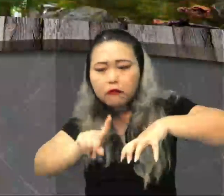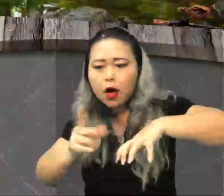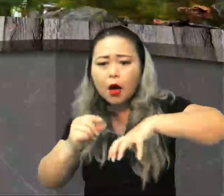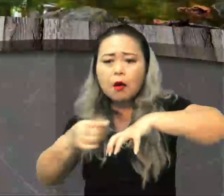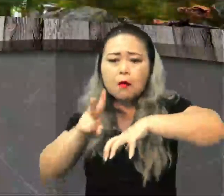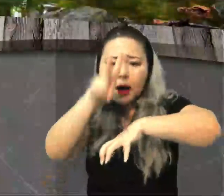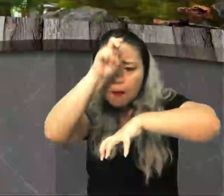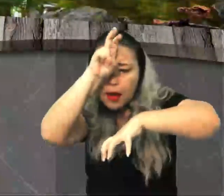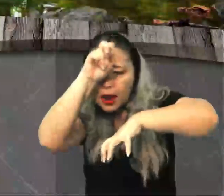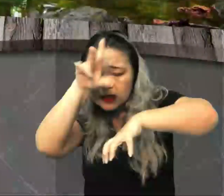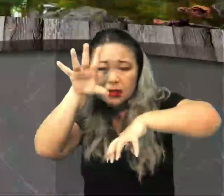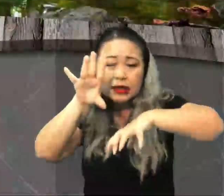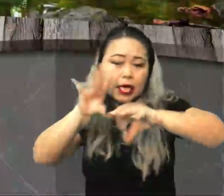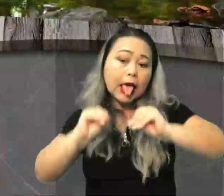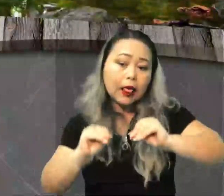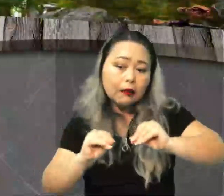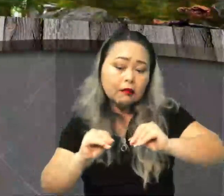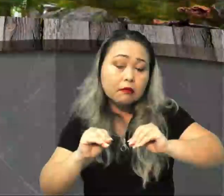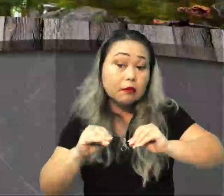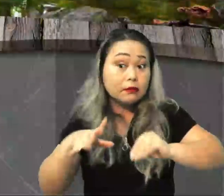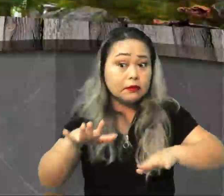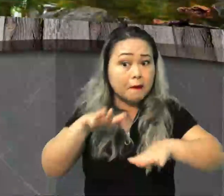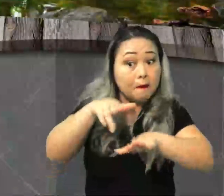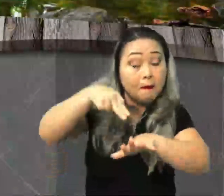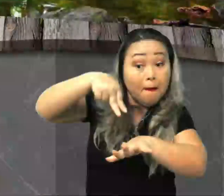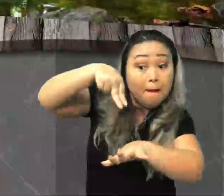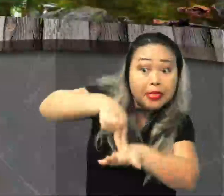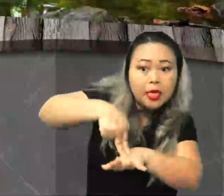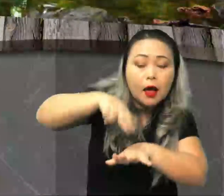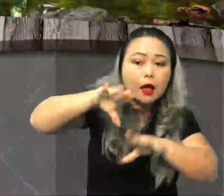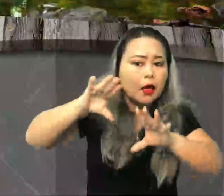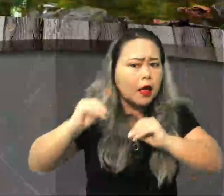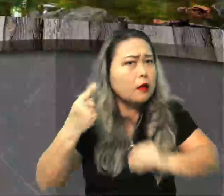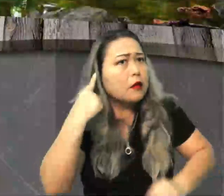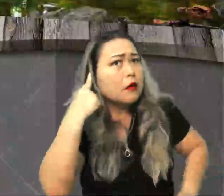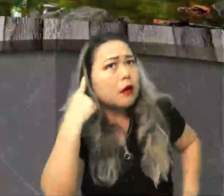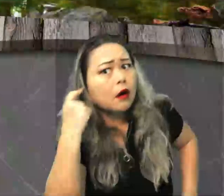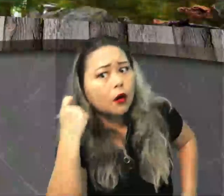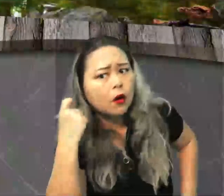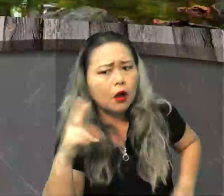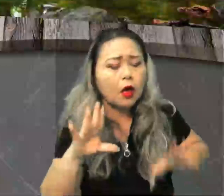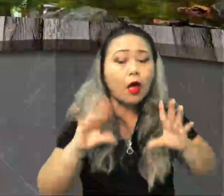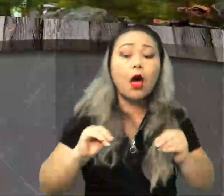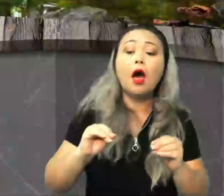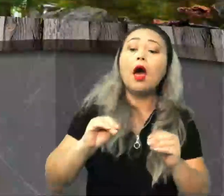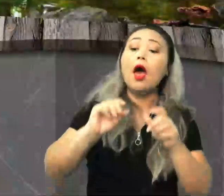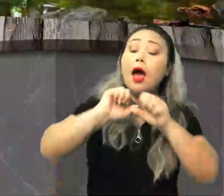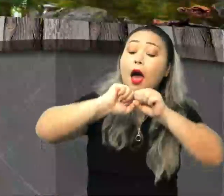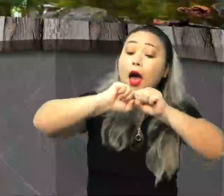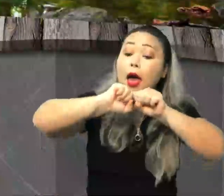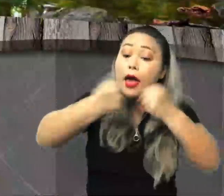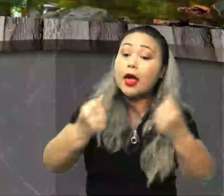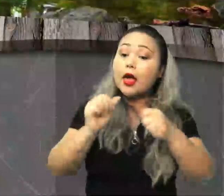alguma coisa, você vai pisar, você ouve aquele, né? Aquilo ali é você quebrando o